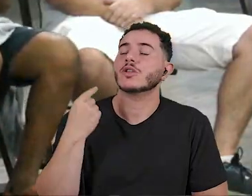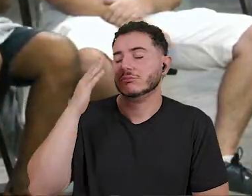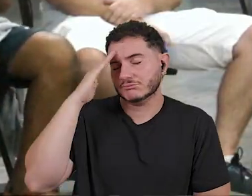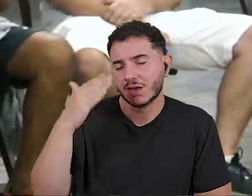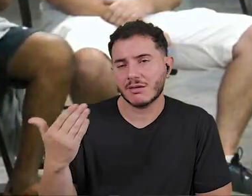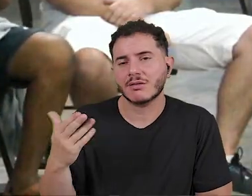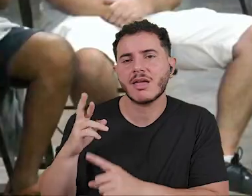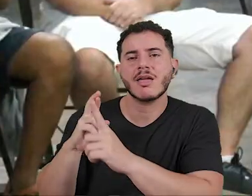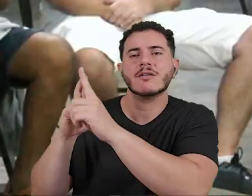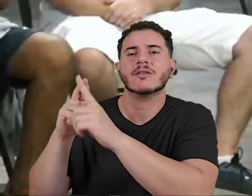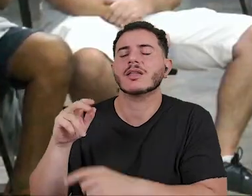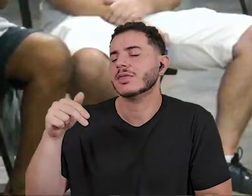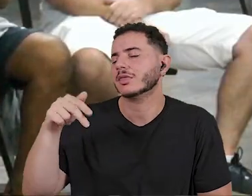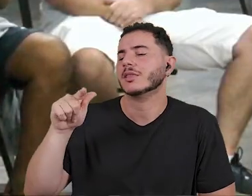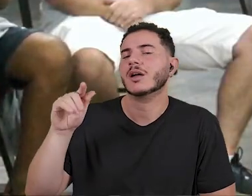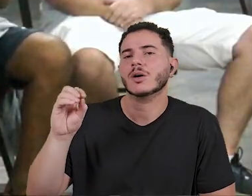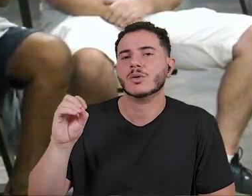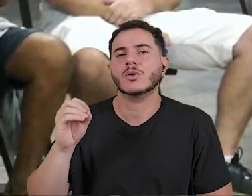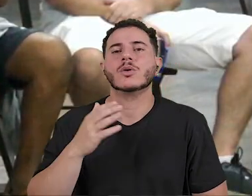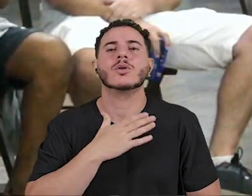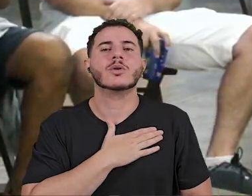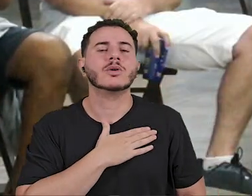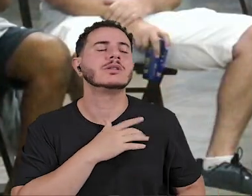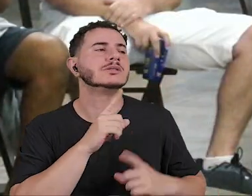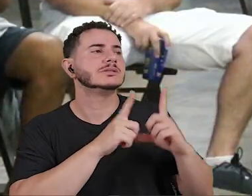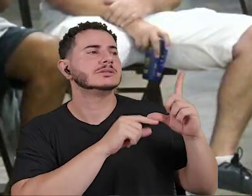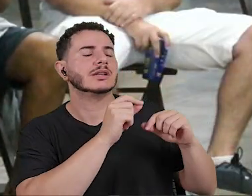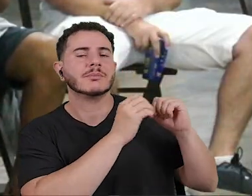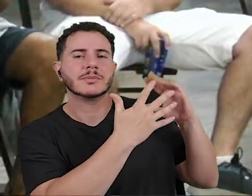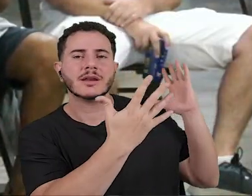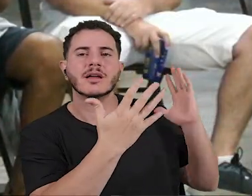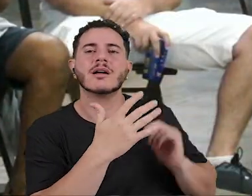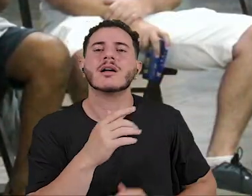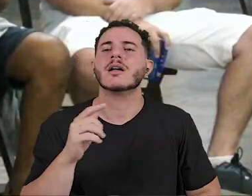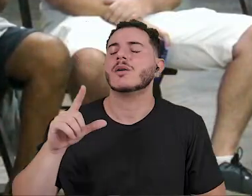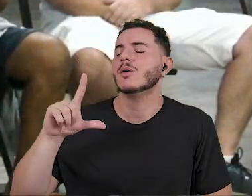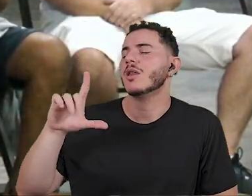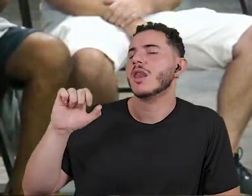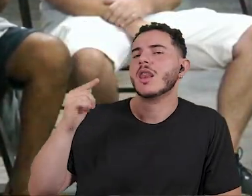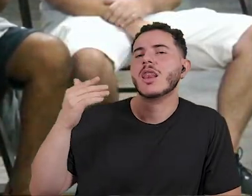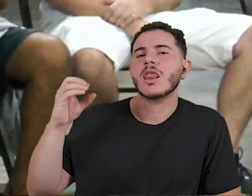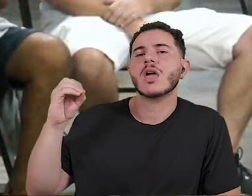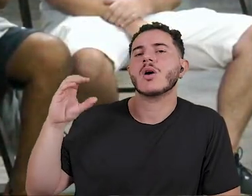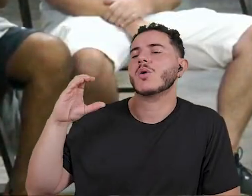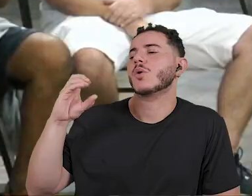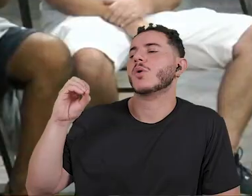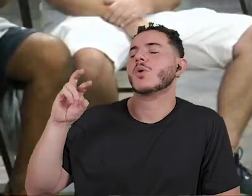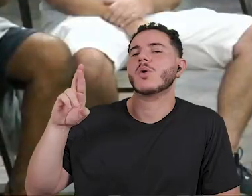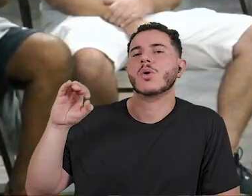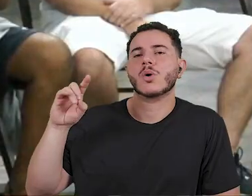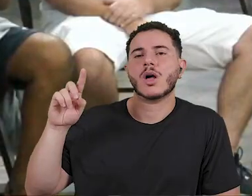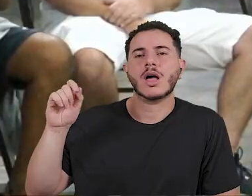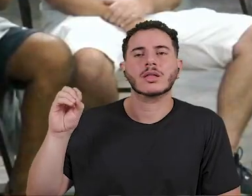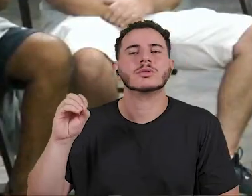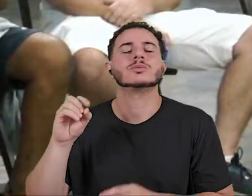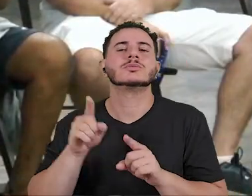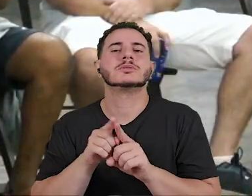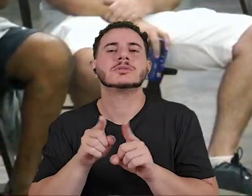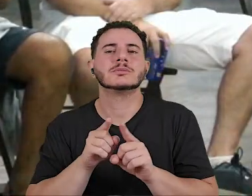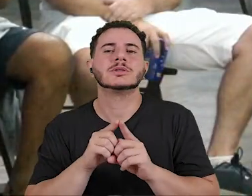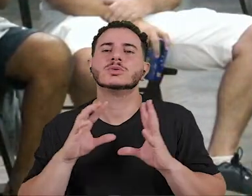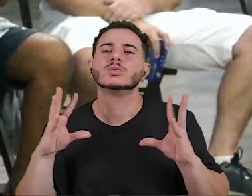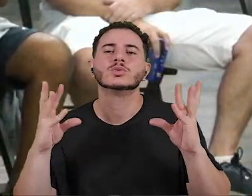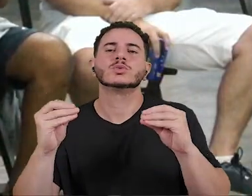Leão Coroado, muitos tocam, porque todos veio da raiz de Nação Nagô. Dona Marivalda foi raspada